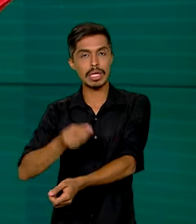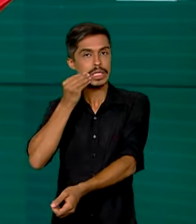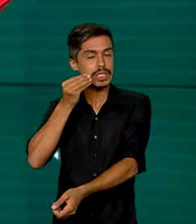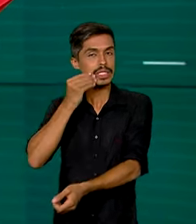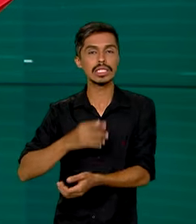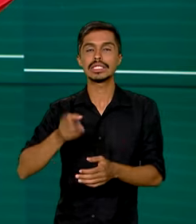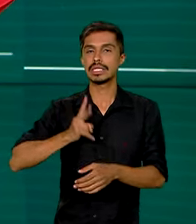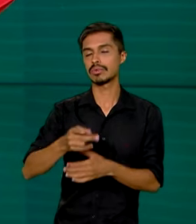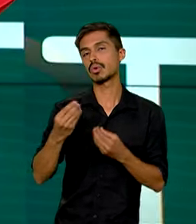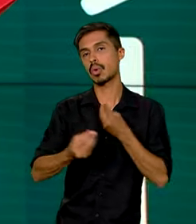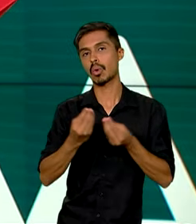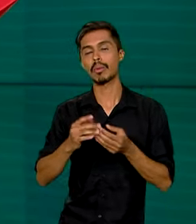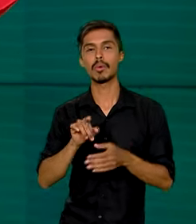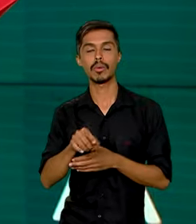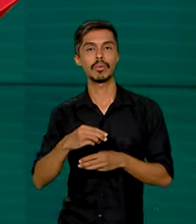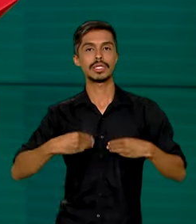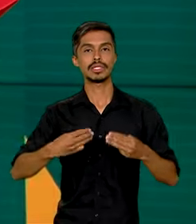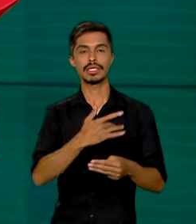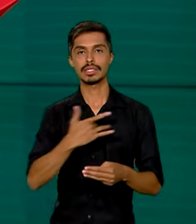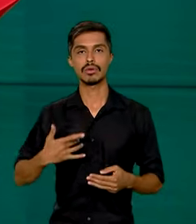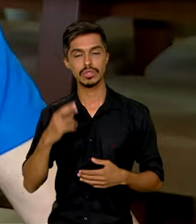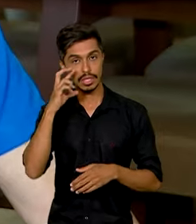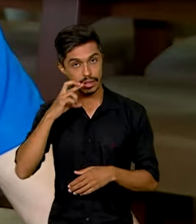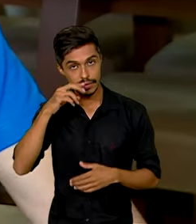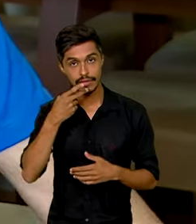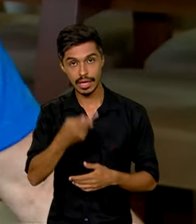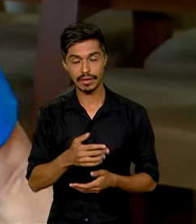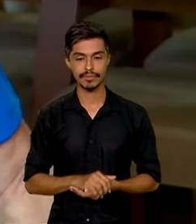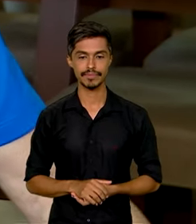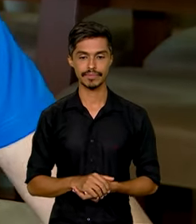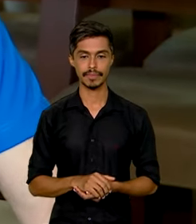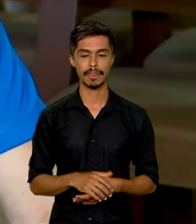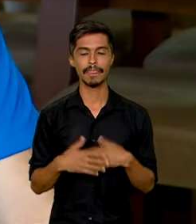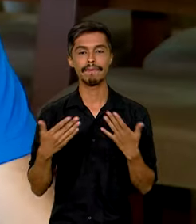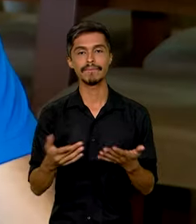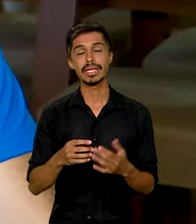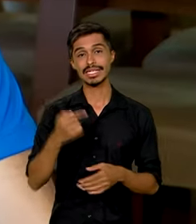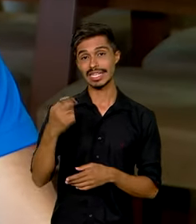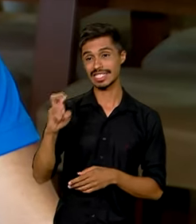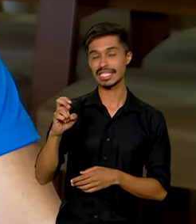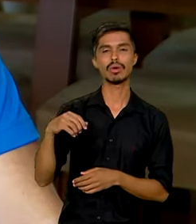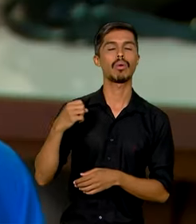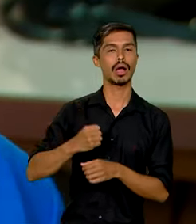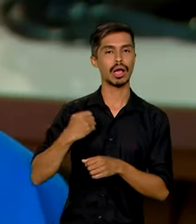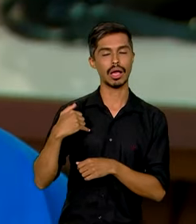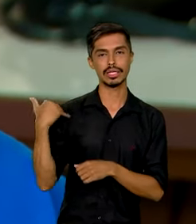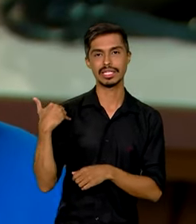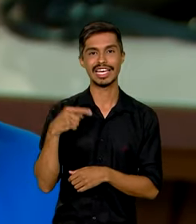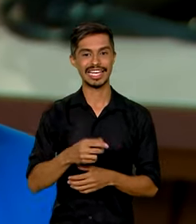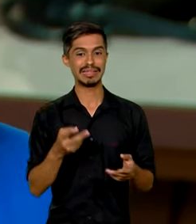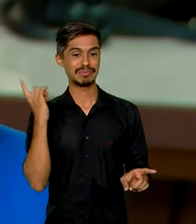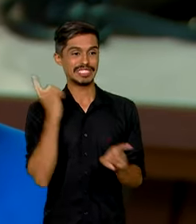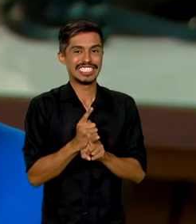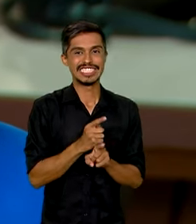como lembra o Ministério da Saúde. Veja na reportagem. Aos 75 anos, o seu Sebastião descobriu o